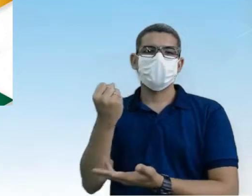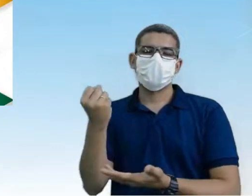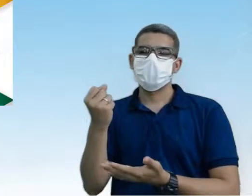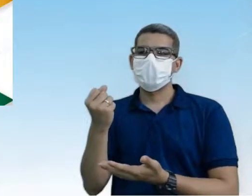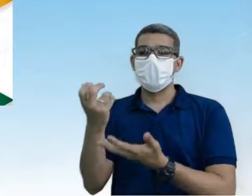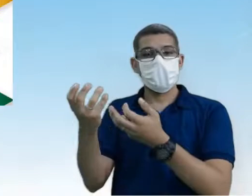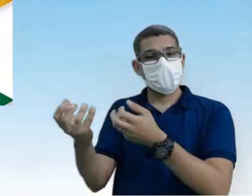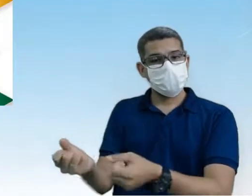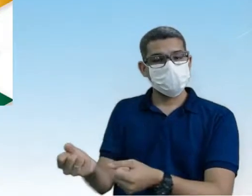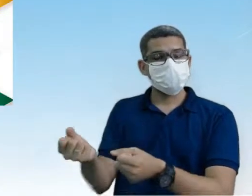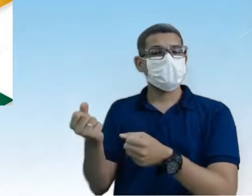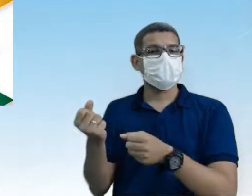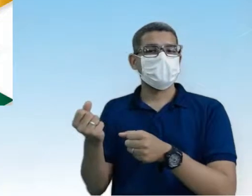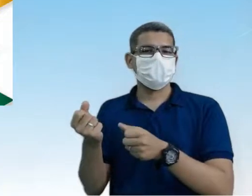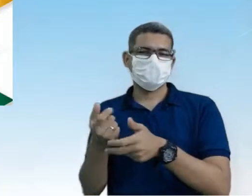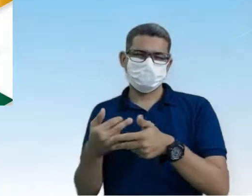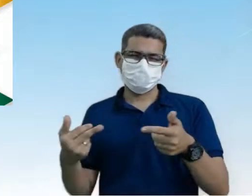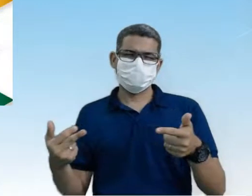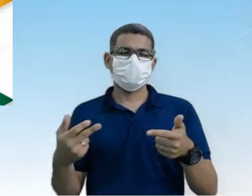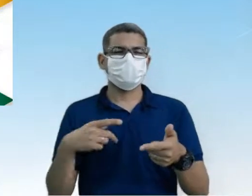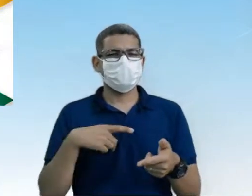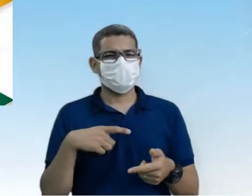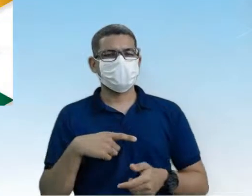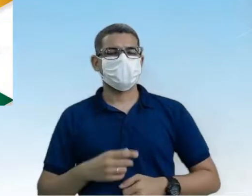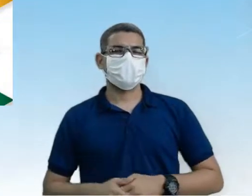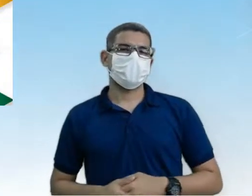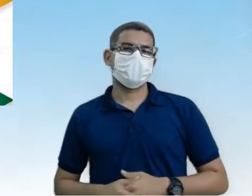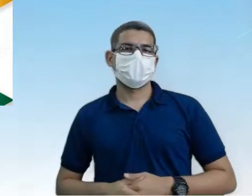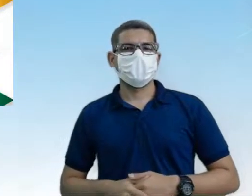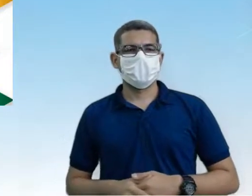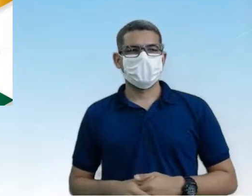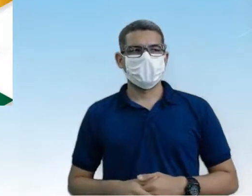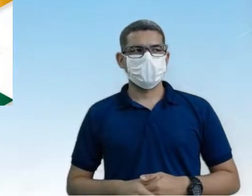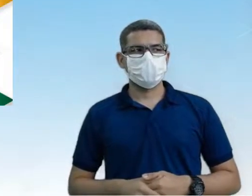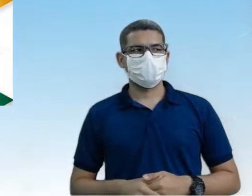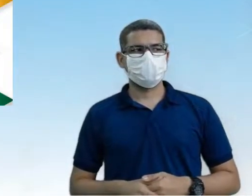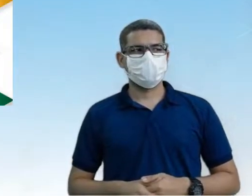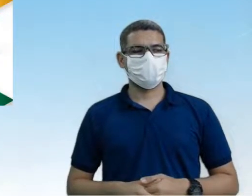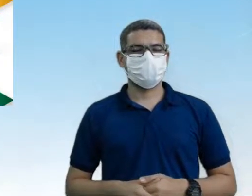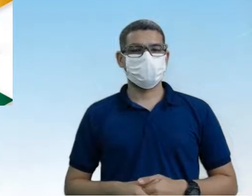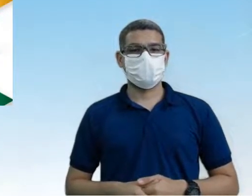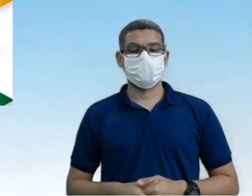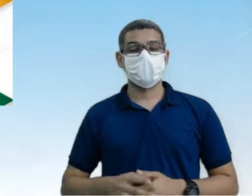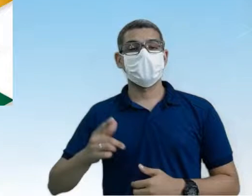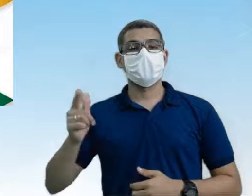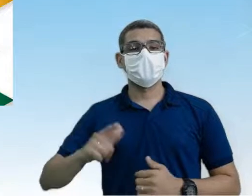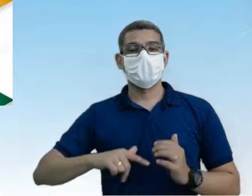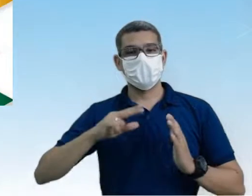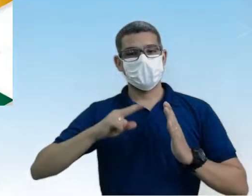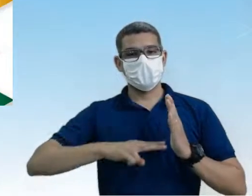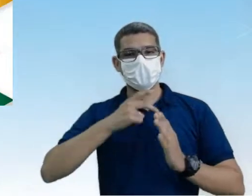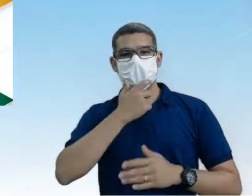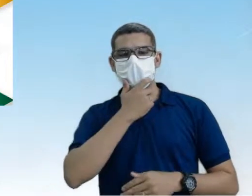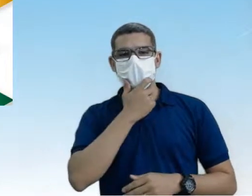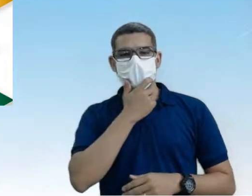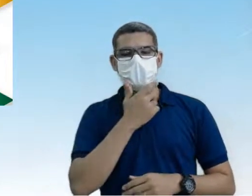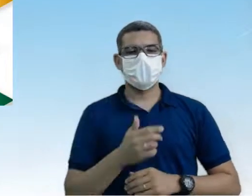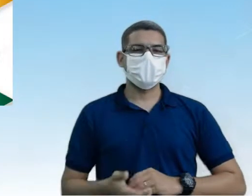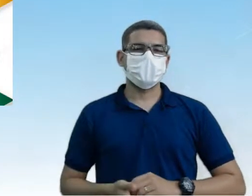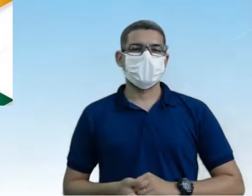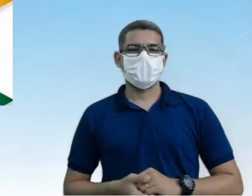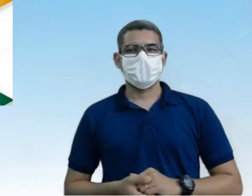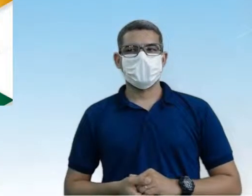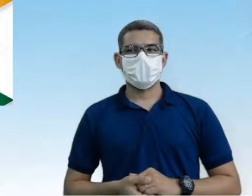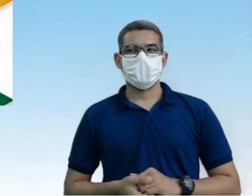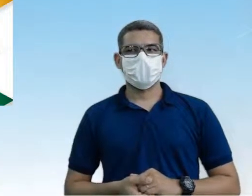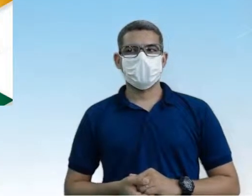campanha que é oferecido por determinada marca. Embaixo tem assim, ó, it's the vehicle through which